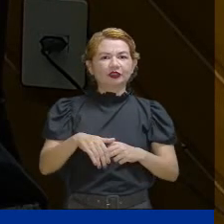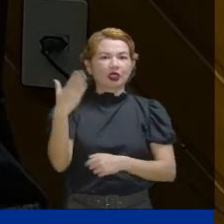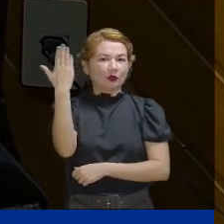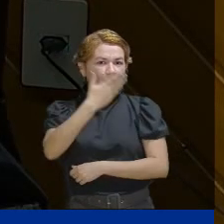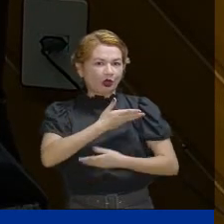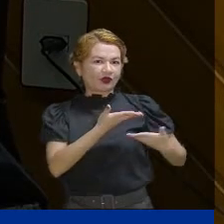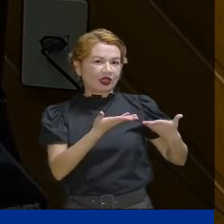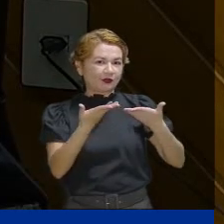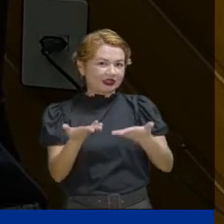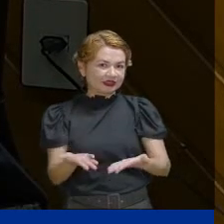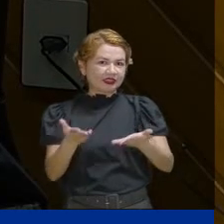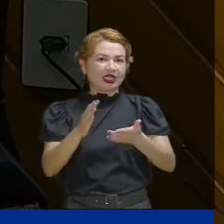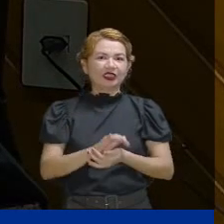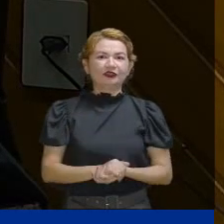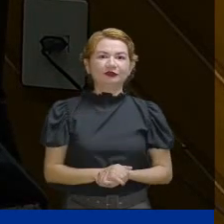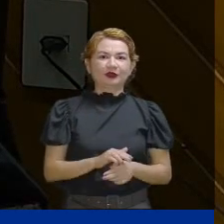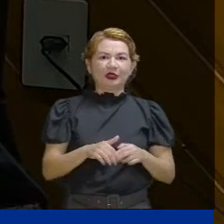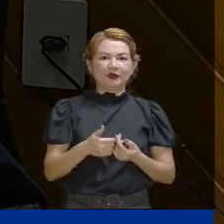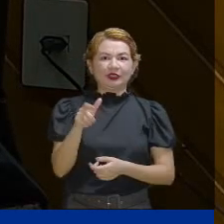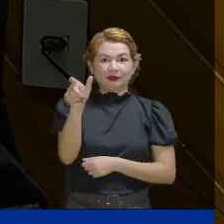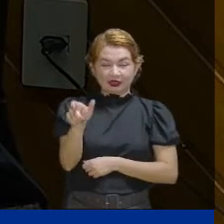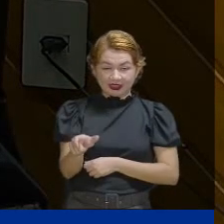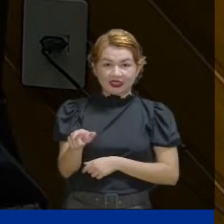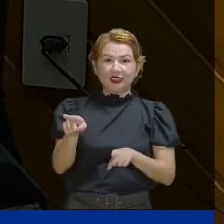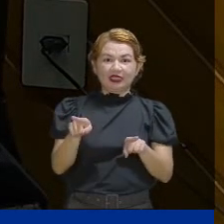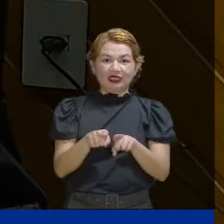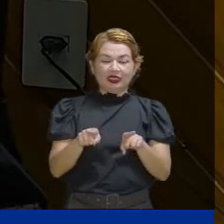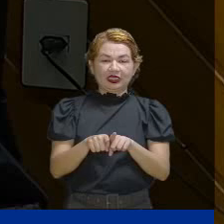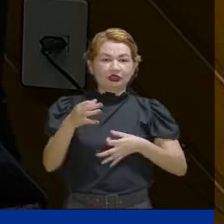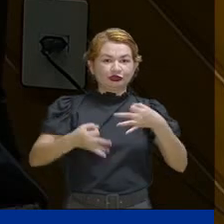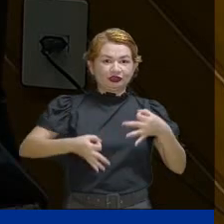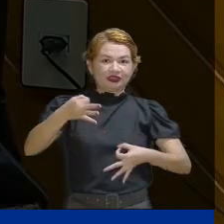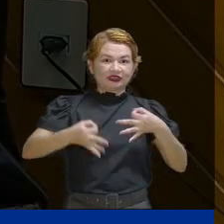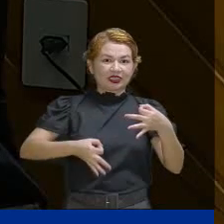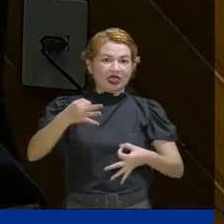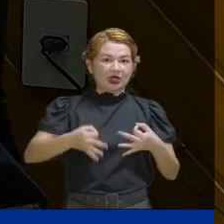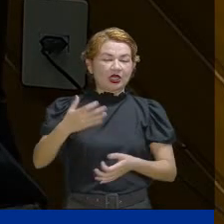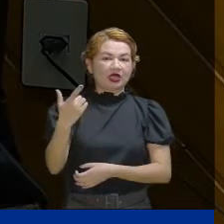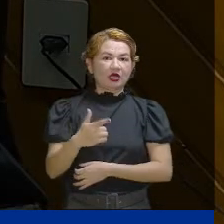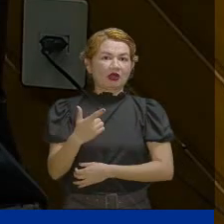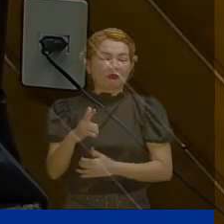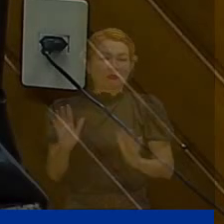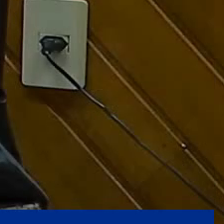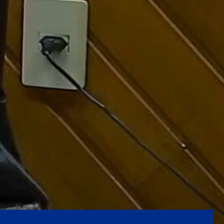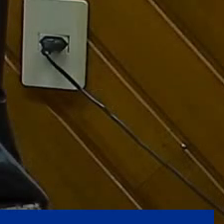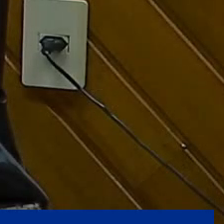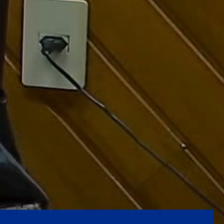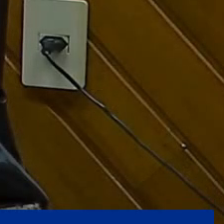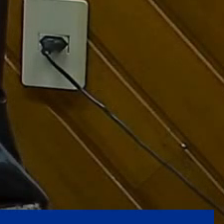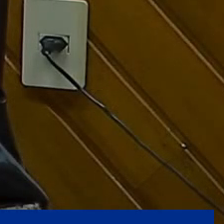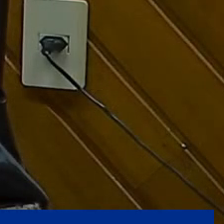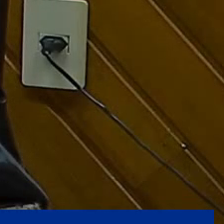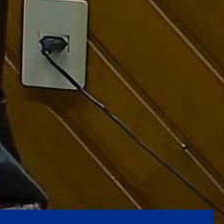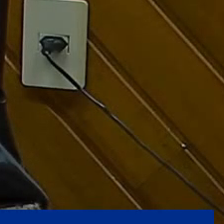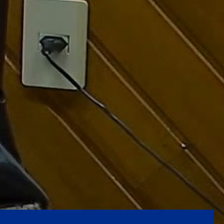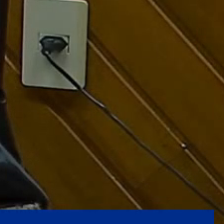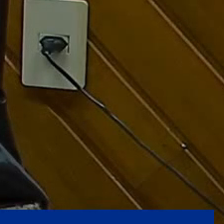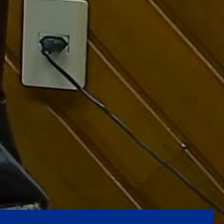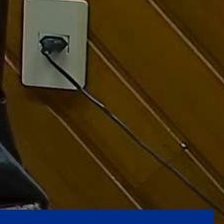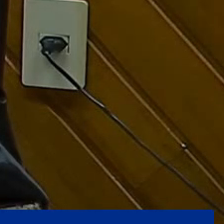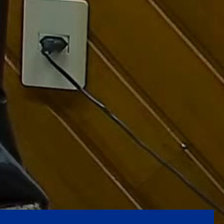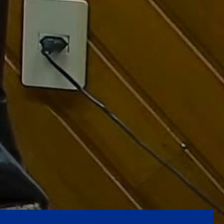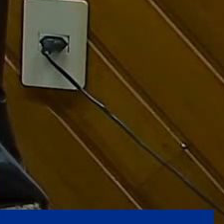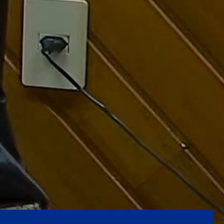provas apresentadas pelo embargado após o comando judicial não tem um cordão de sanar o vício processual constatado